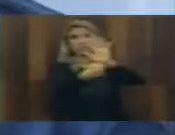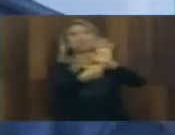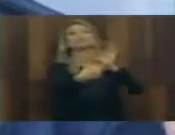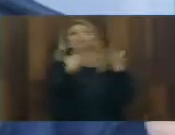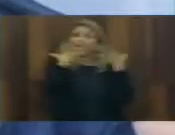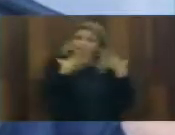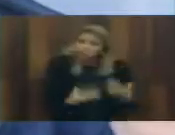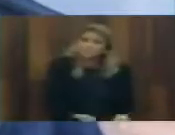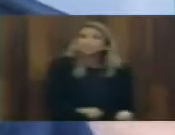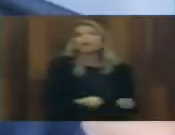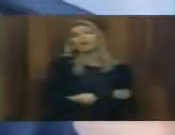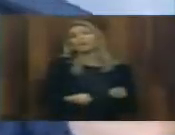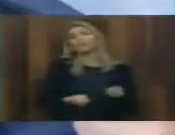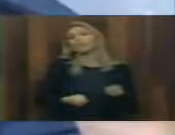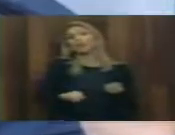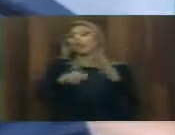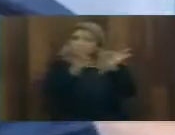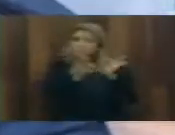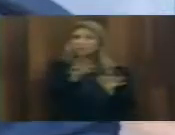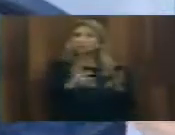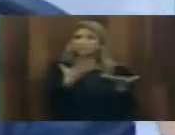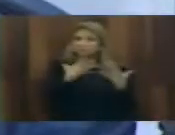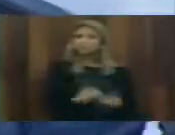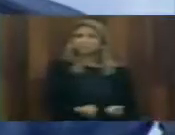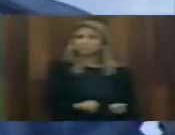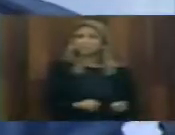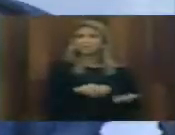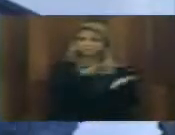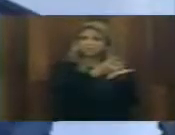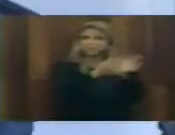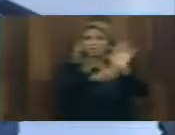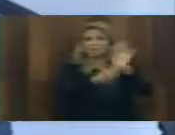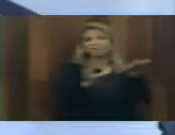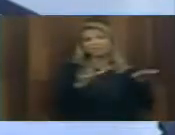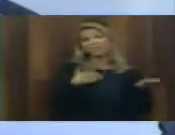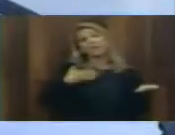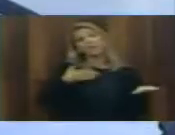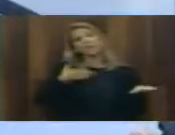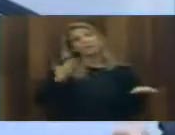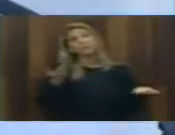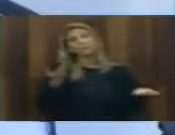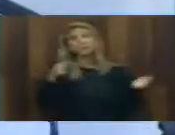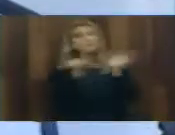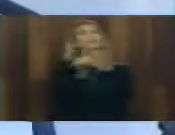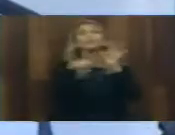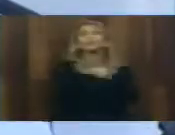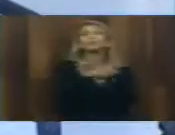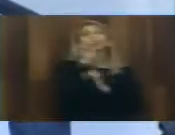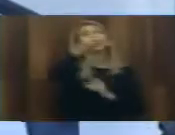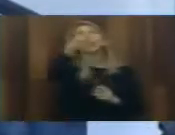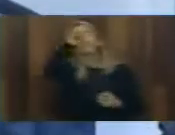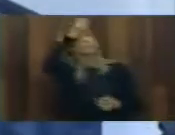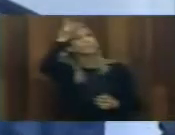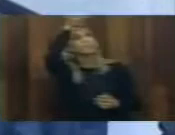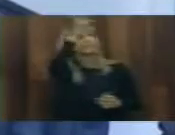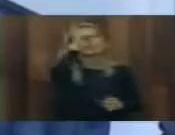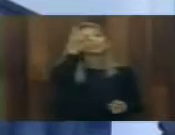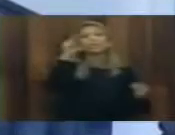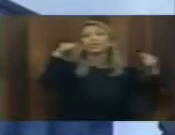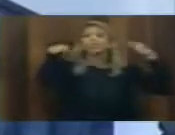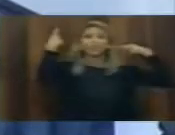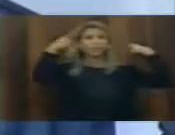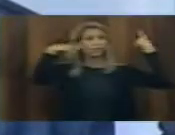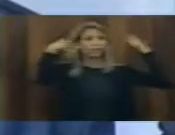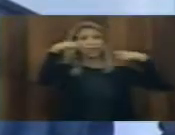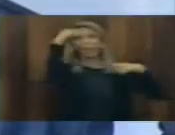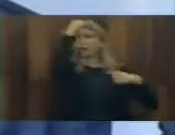o projeto. Então, das duas, uma, ou ele é louco, porque tem um outro ditado também que fala aqui de